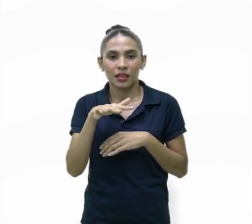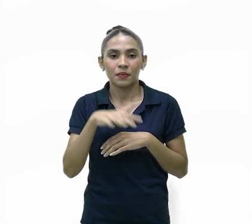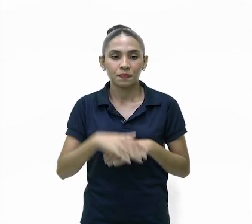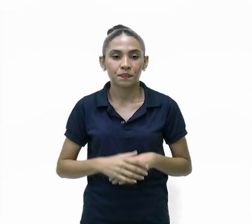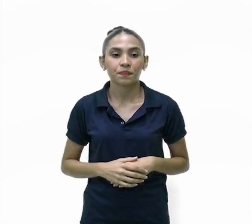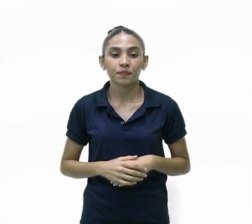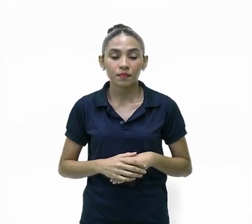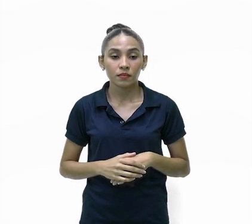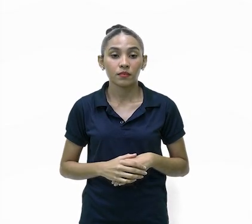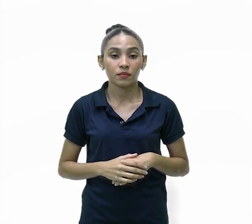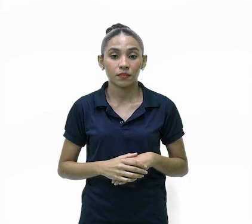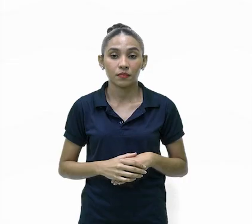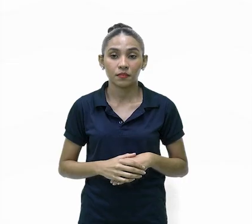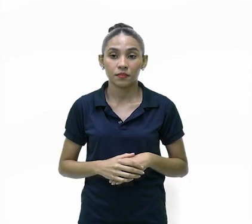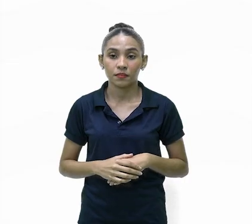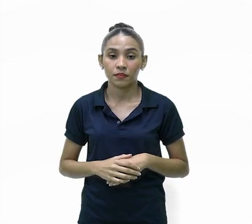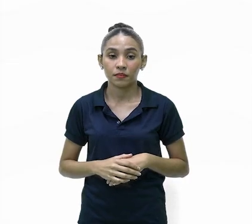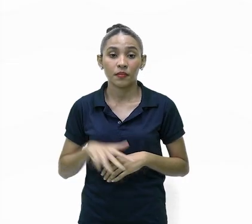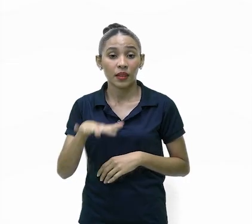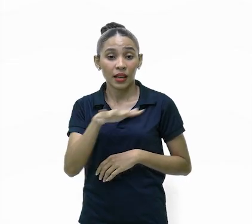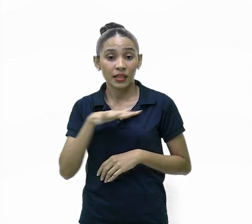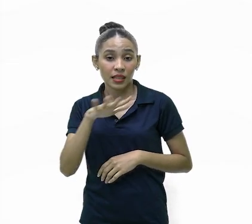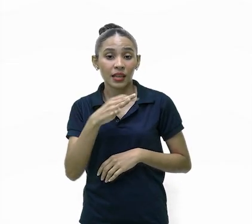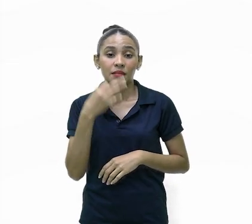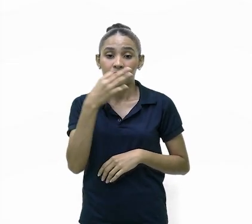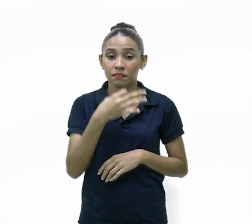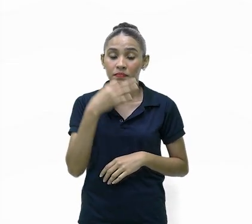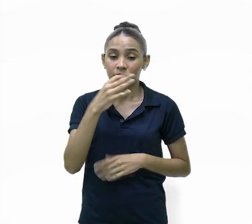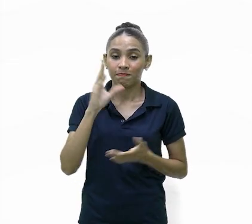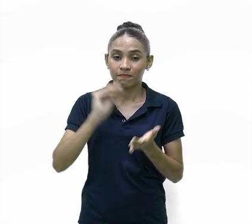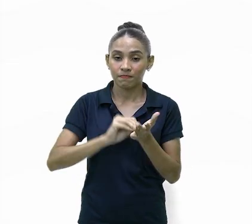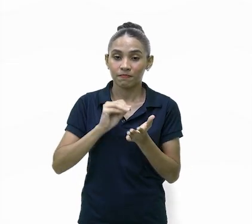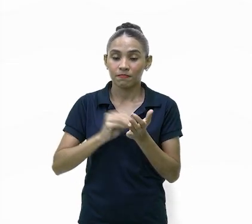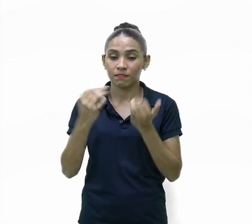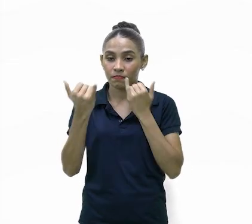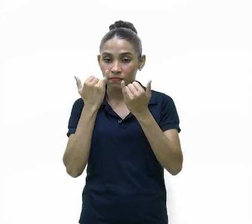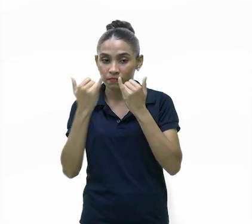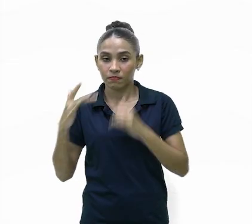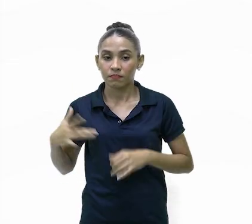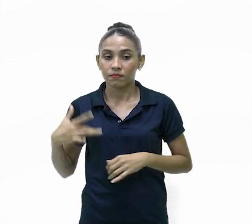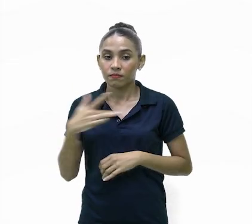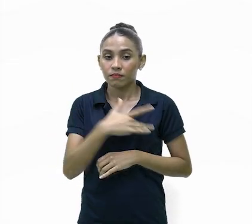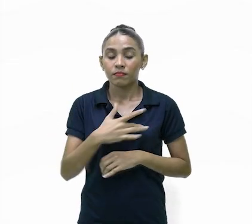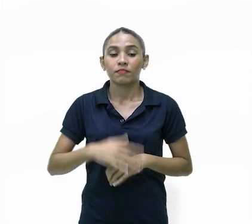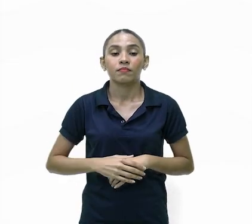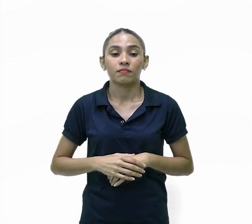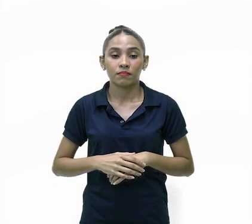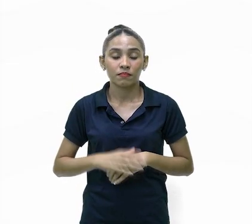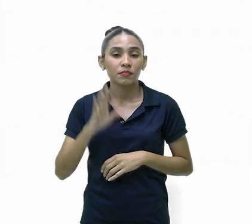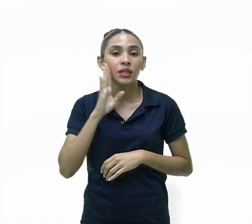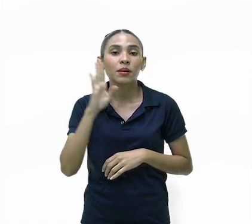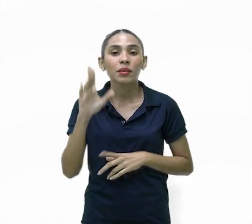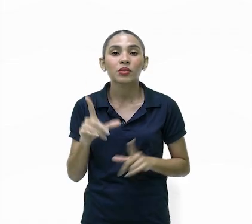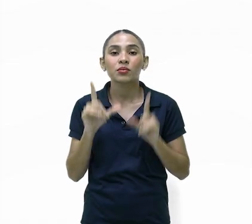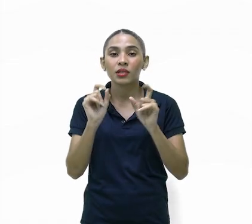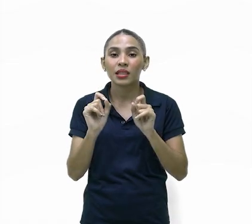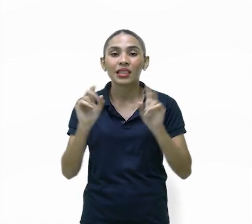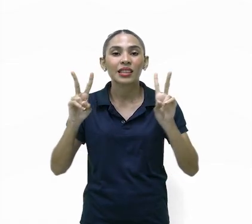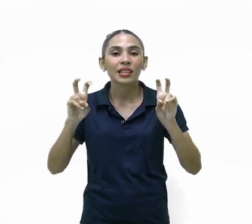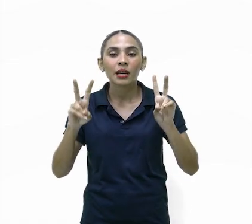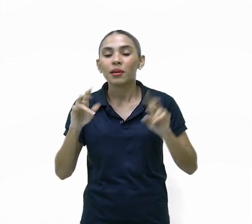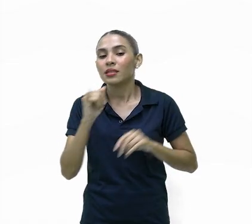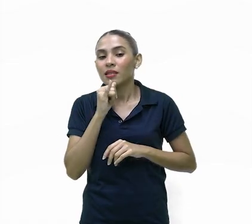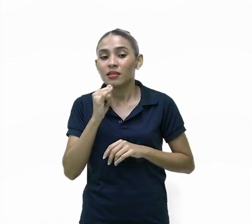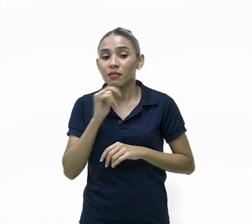rede. E as áreas críticas de desinformação em relação à doença, elas se alojam